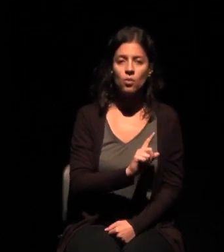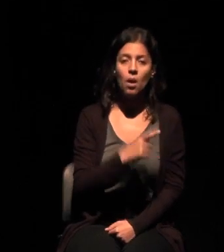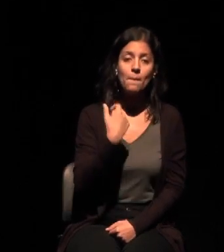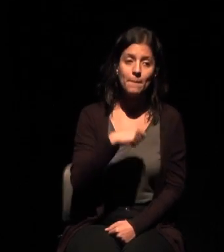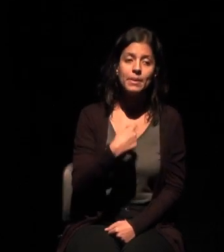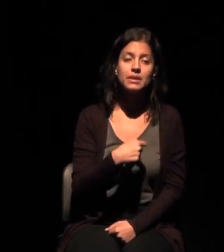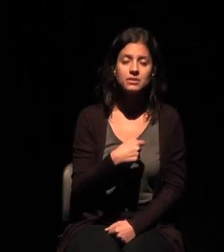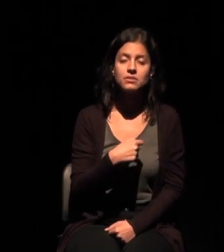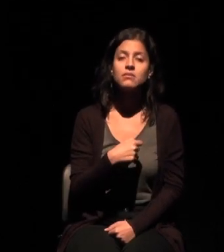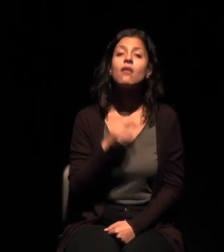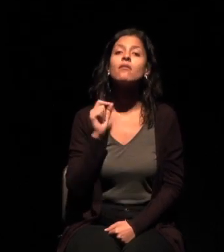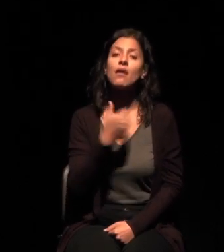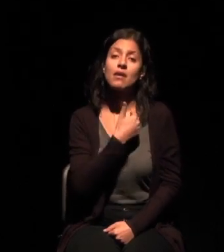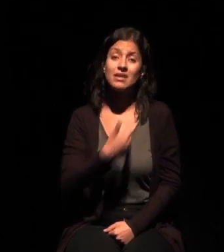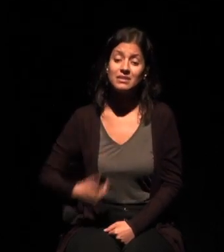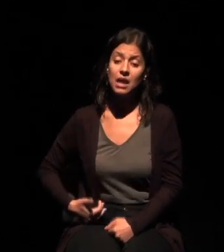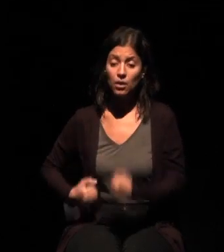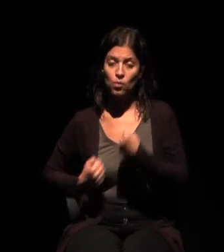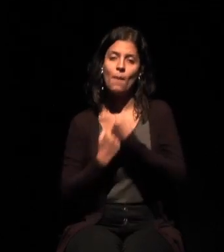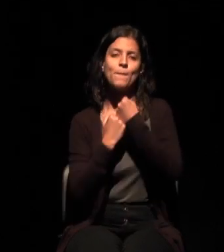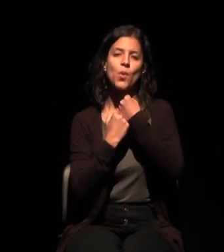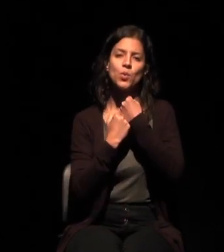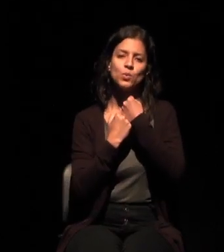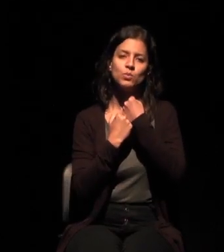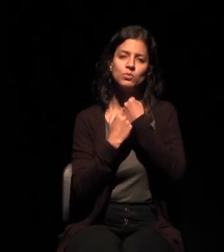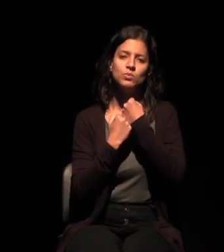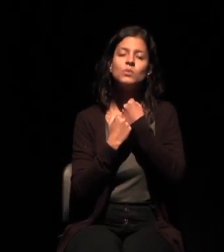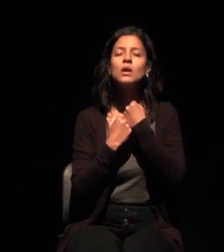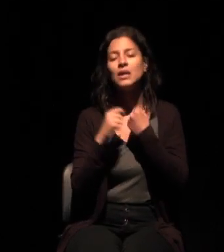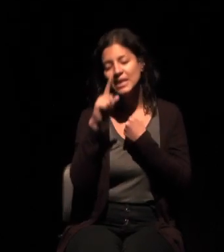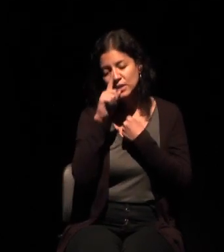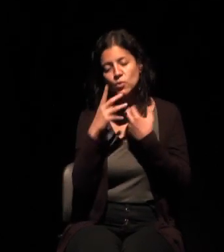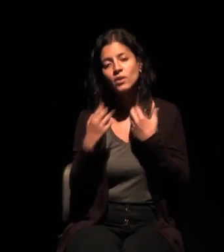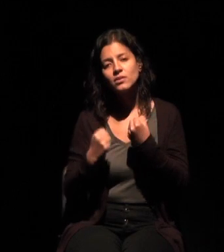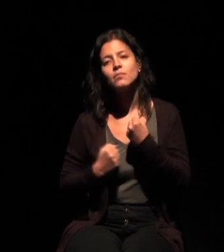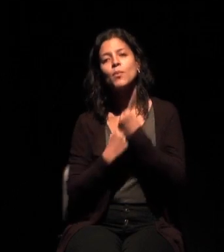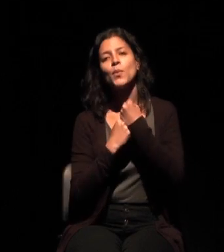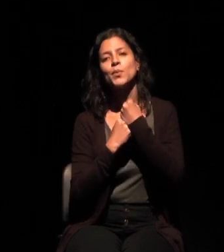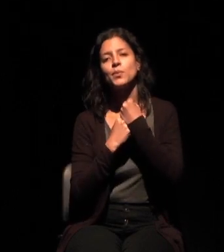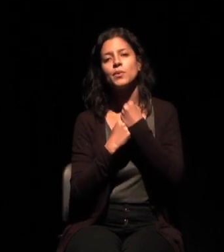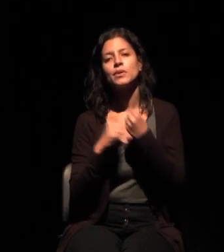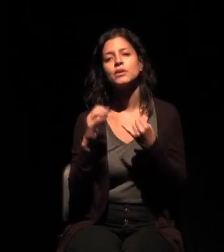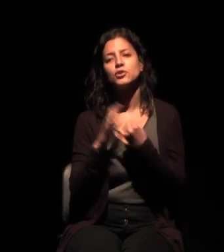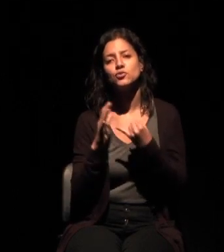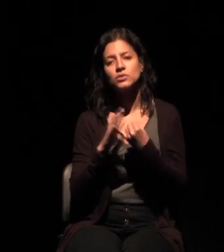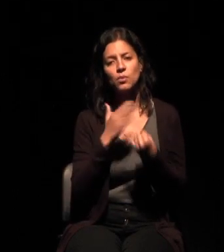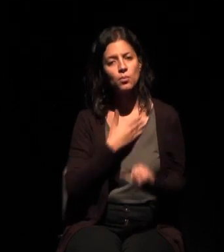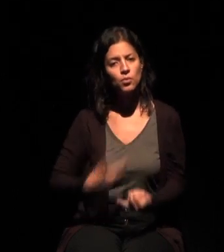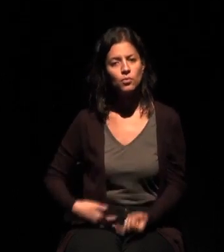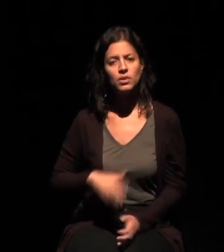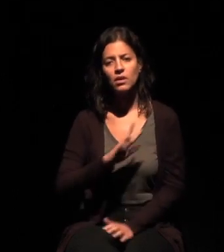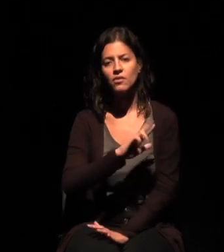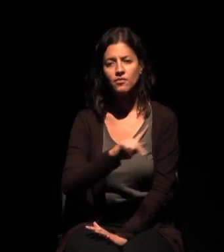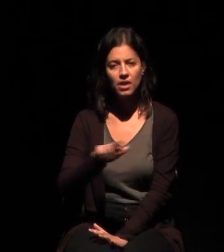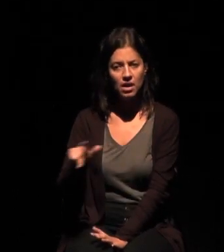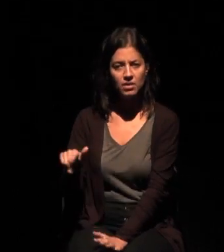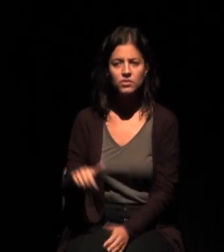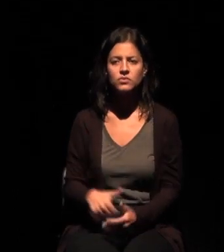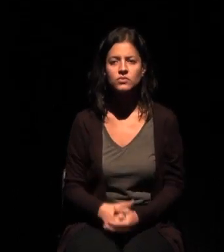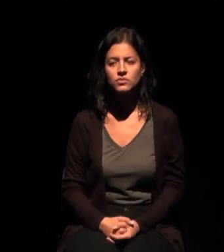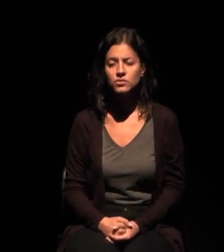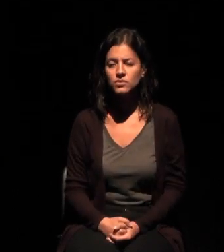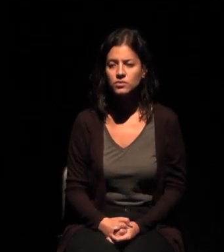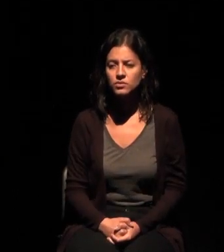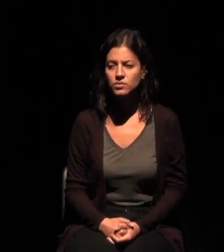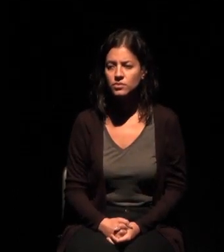do estado do estado de instituições públicas como é não